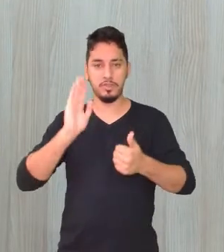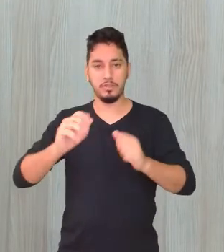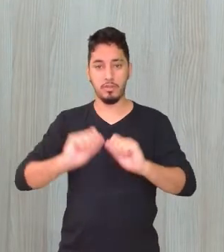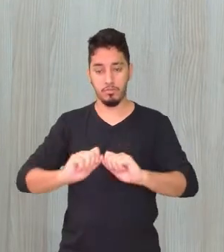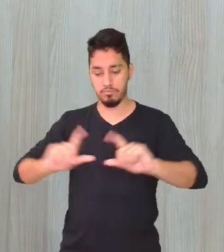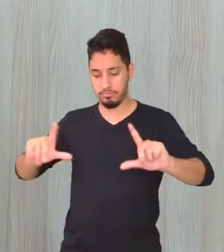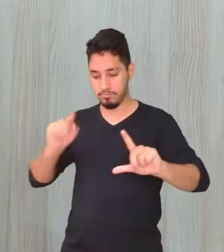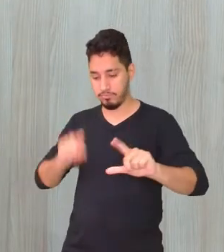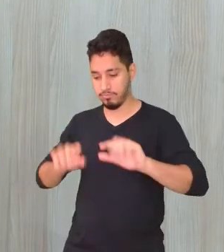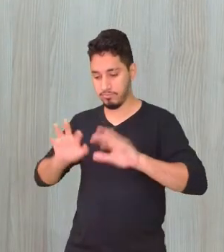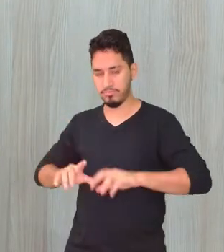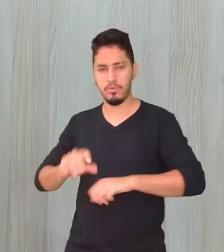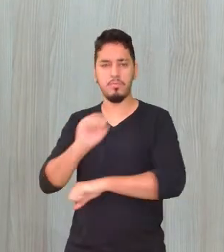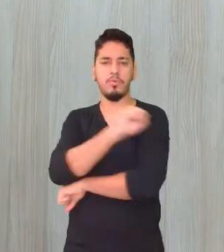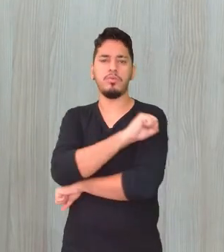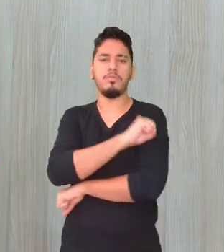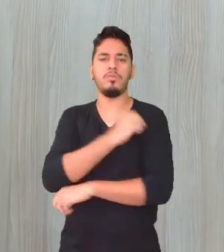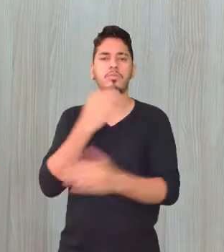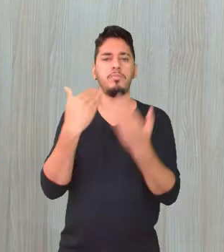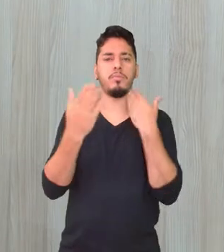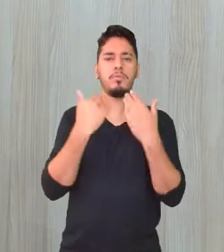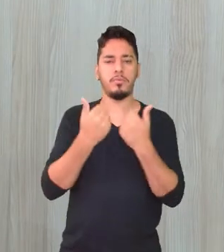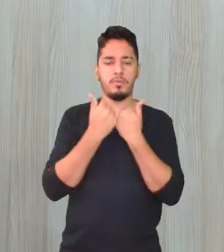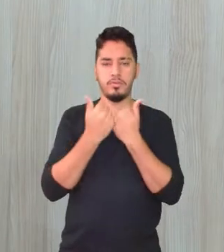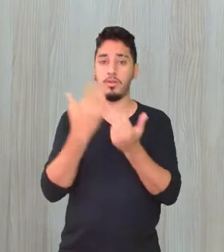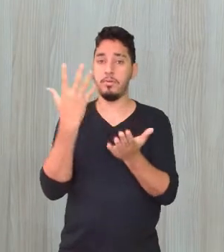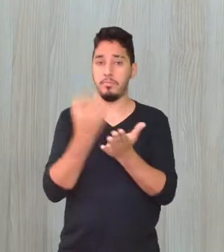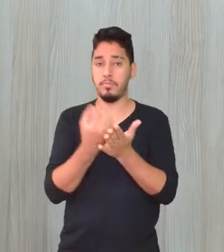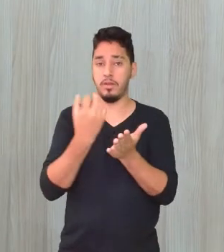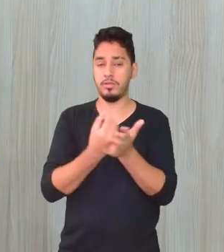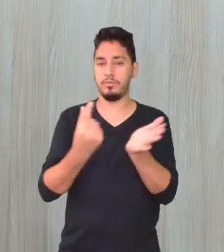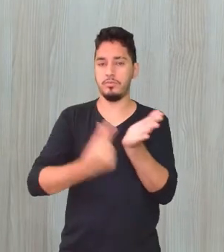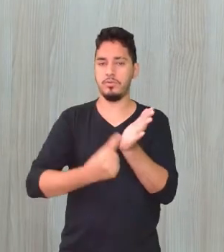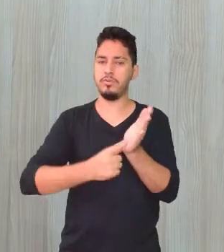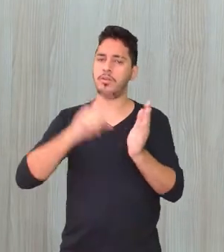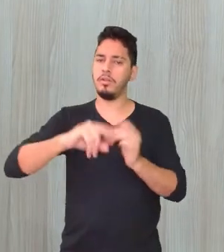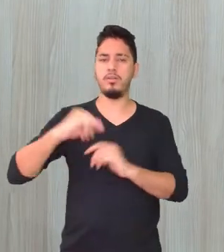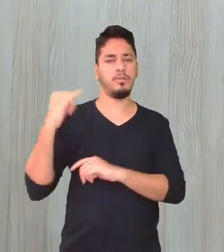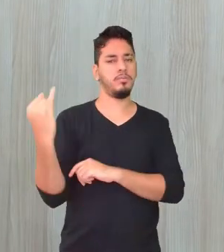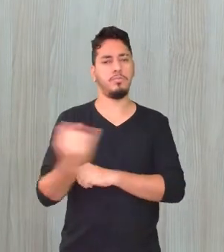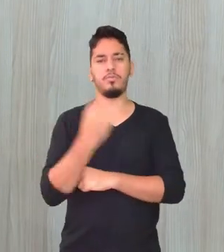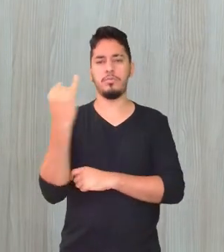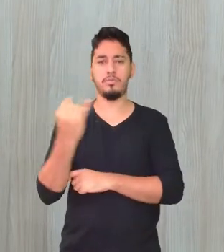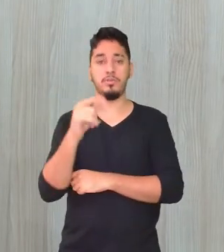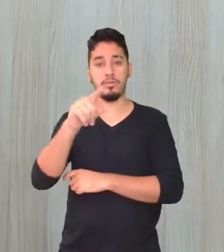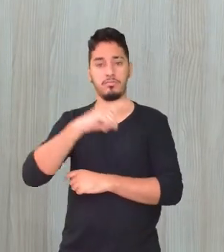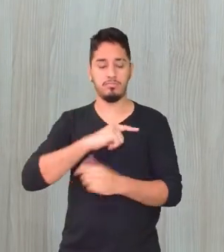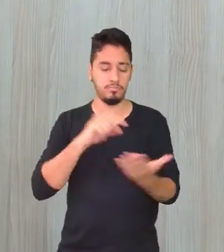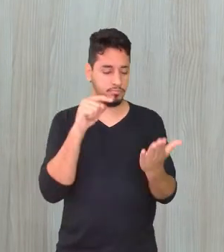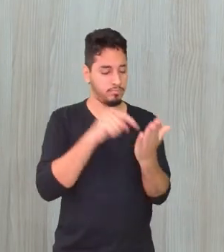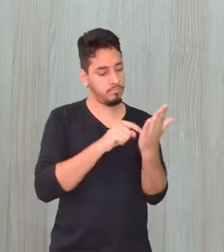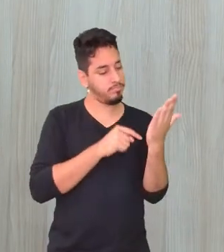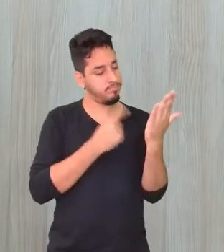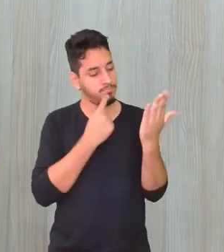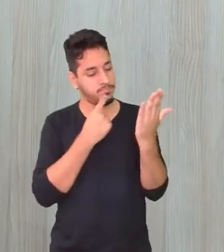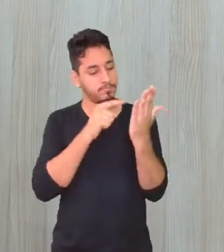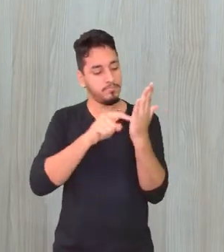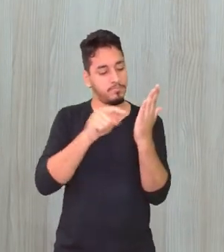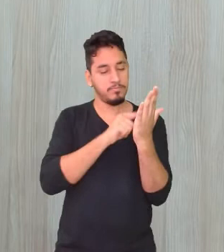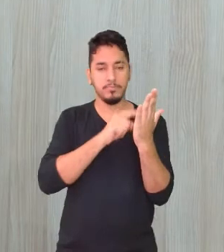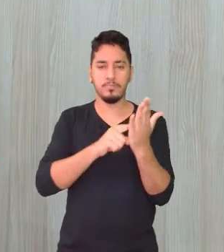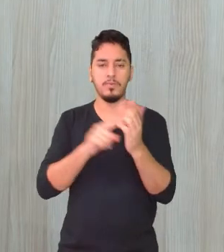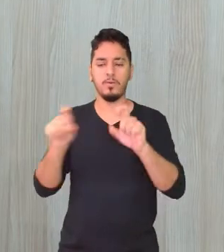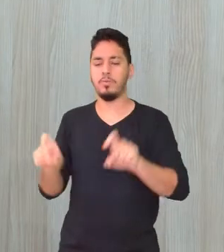aqui aberto. Bora lá, oitavo ano, interagir, viu? Baixe o aplicativo, é importante demais ter ele aí na sua mão, no seu celular, tablet,